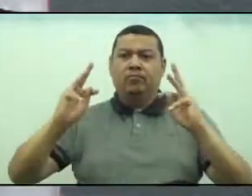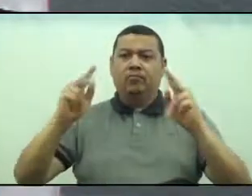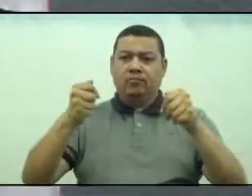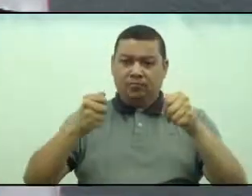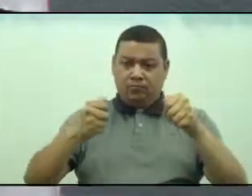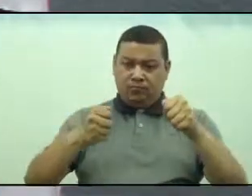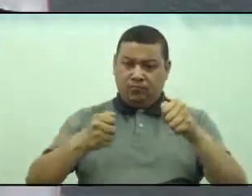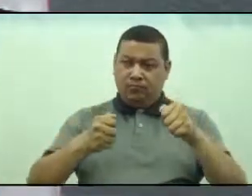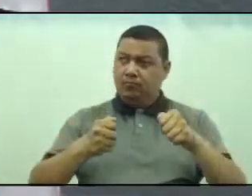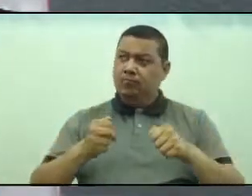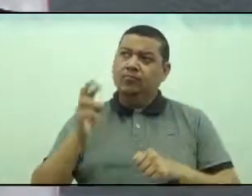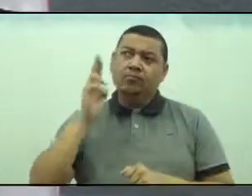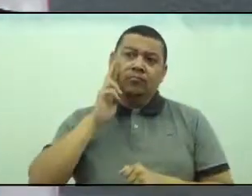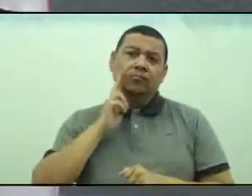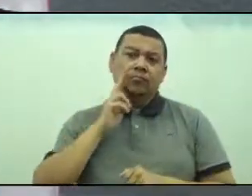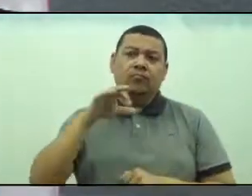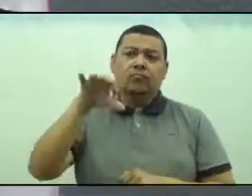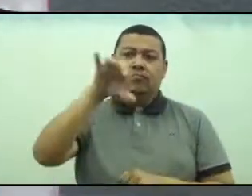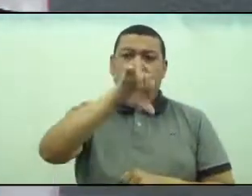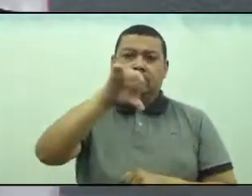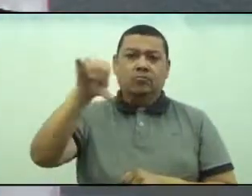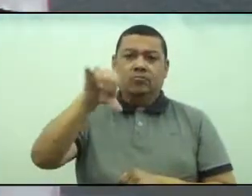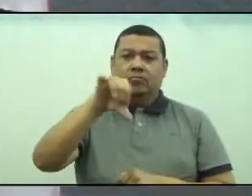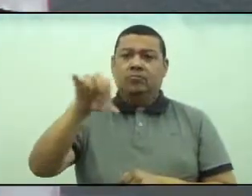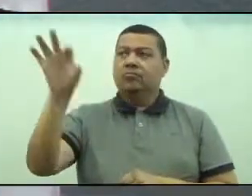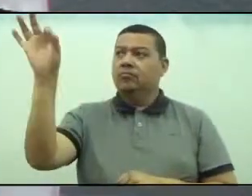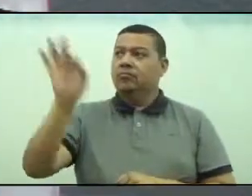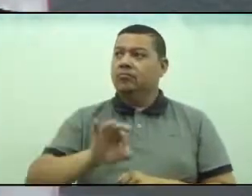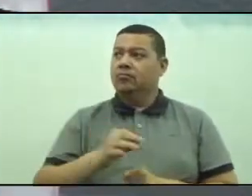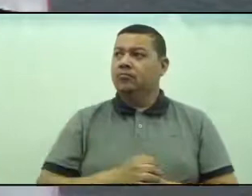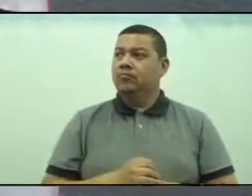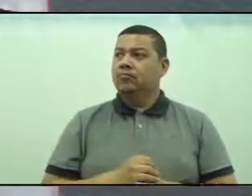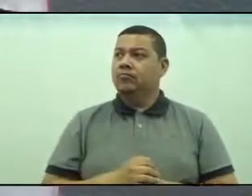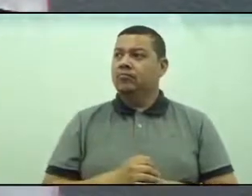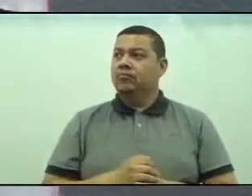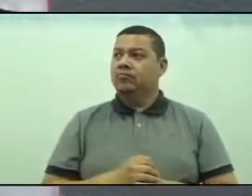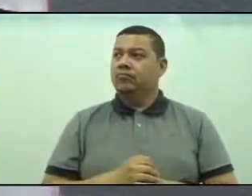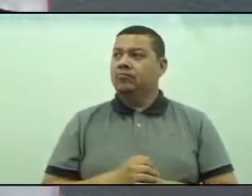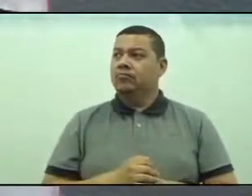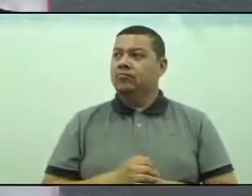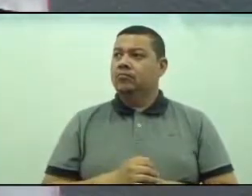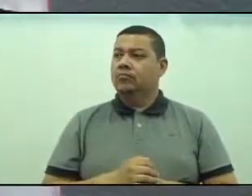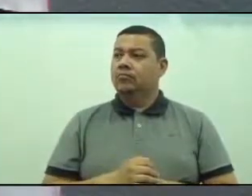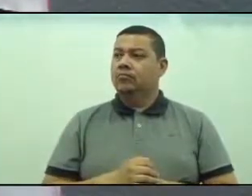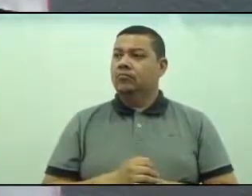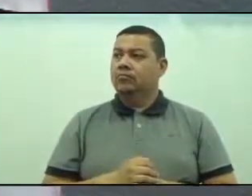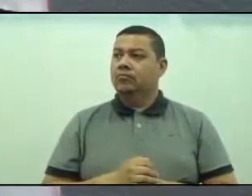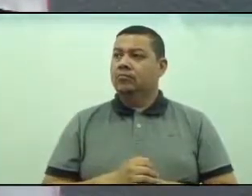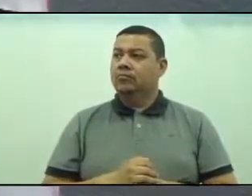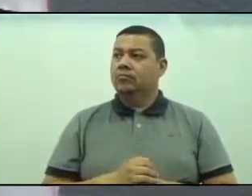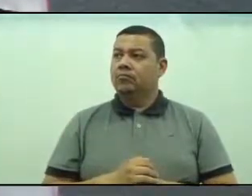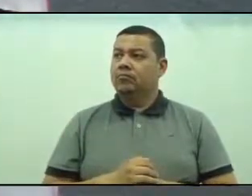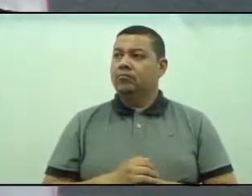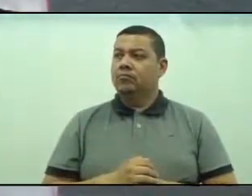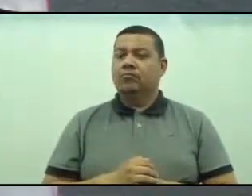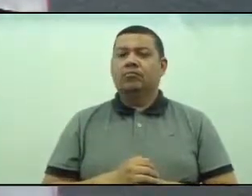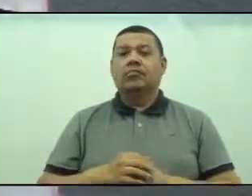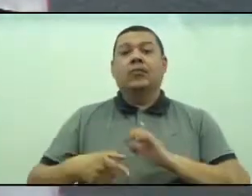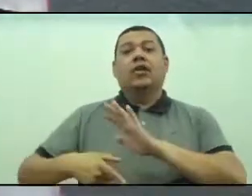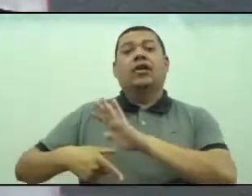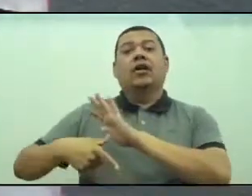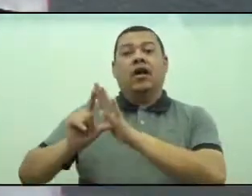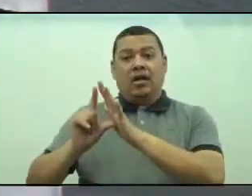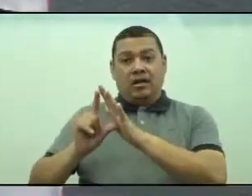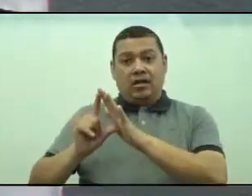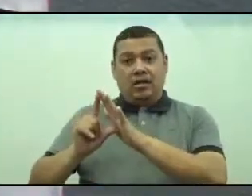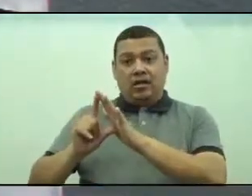no estado, 99% é por substituição tributária. O produto, antes de chegar na sua